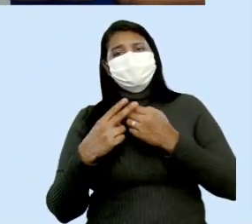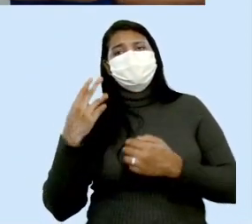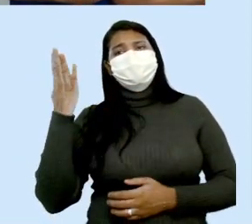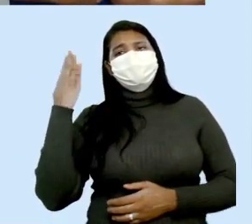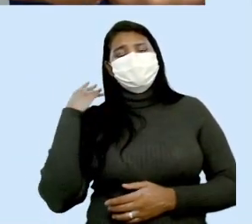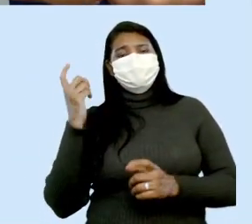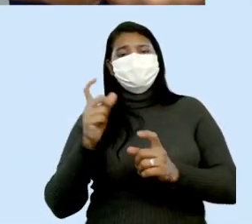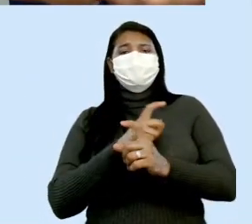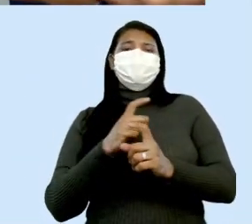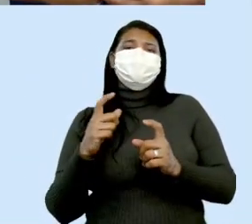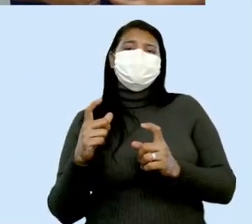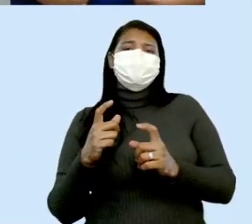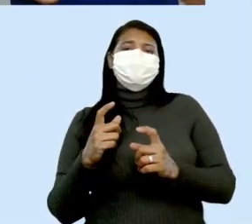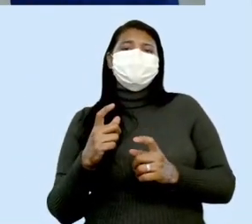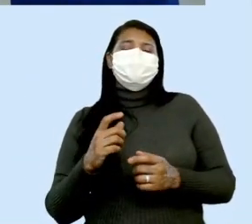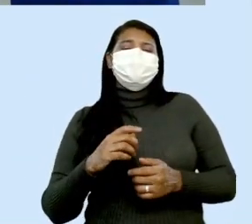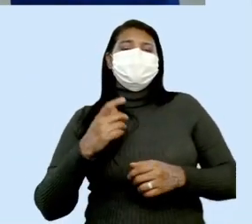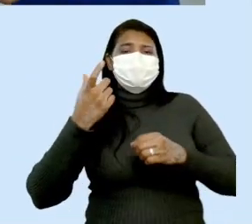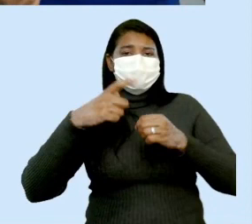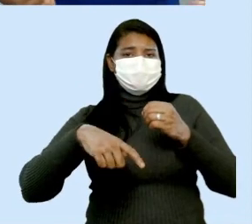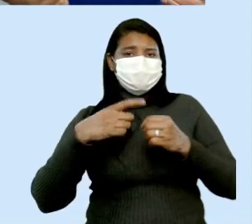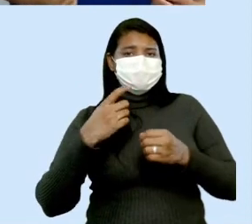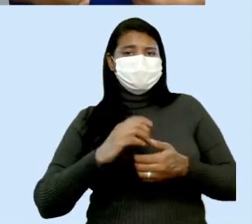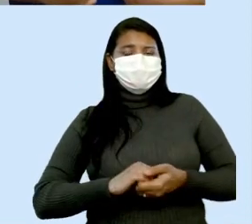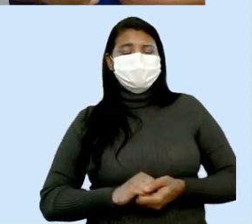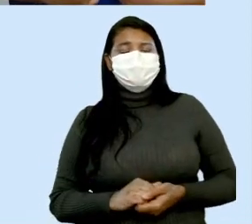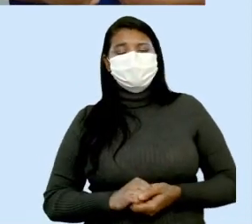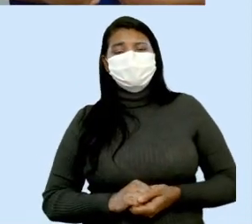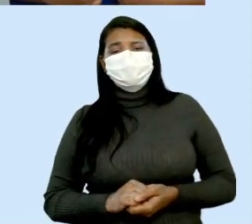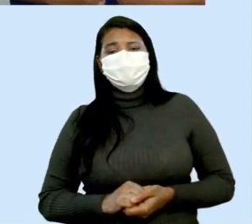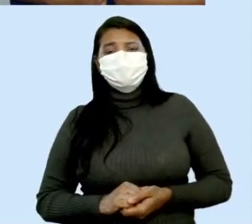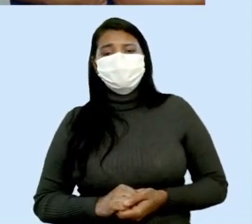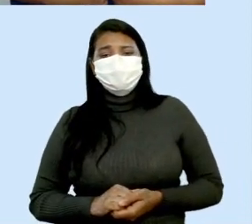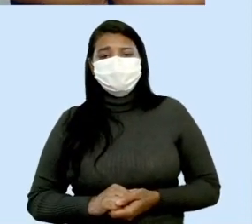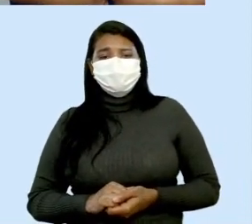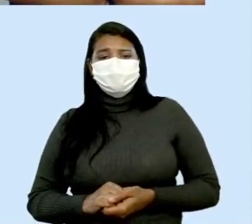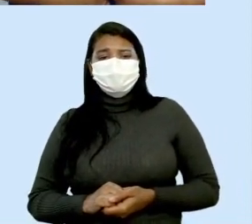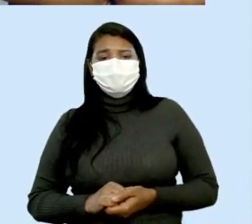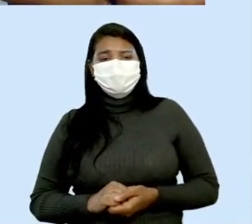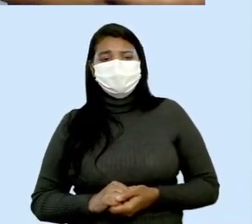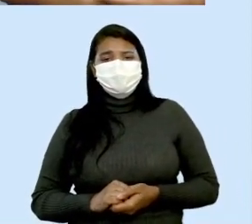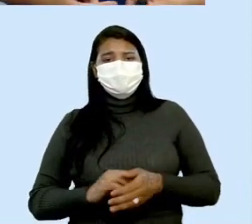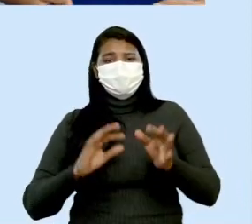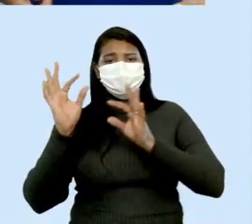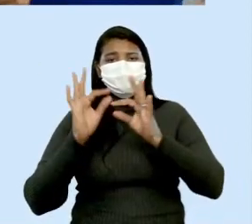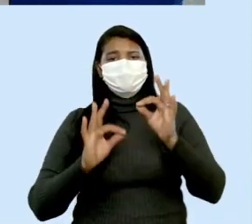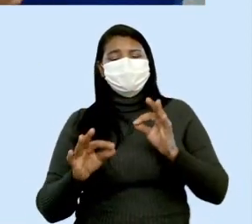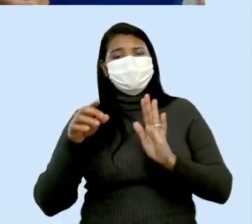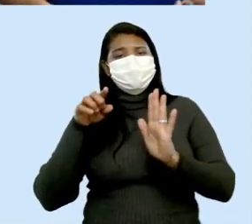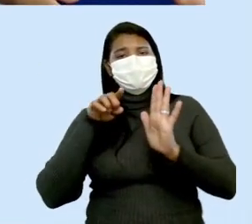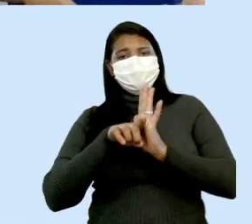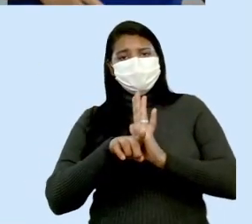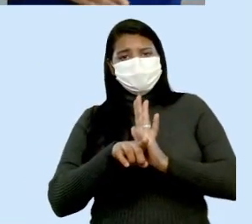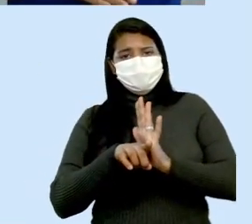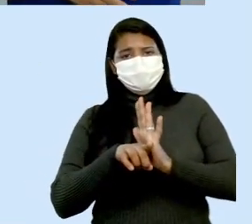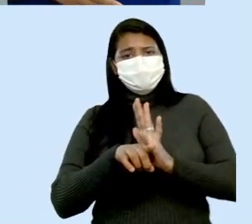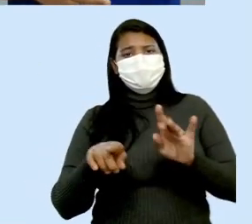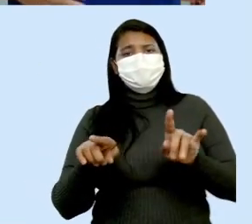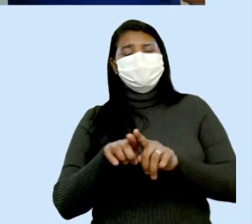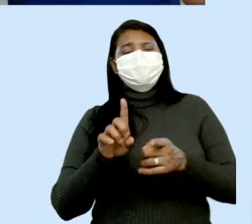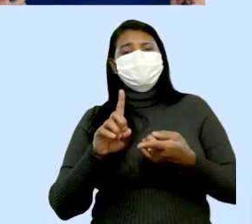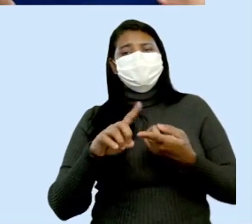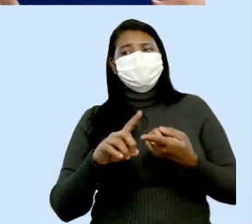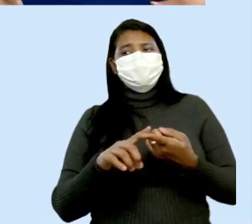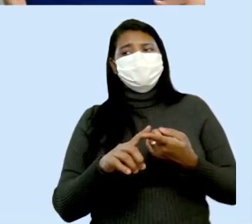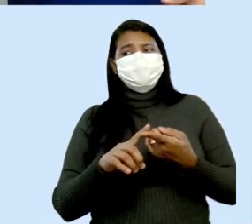passado troca de posição com o sujeito. E quando vem WH questions, né, que são para formular perguntas, as WH questions vão encabeçar